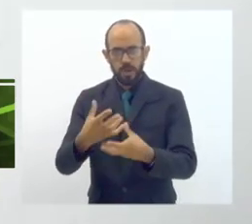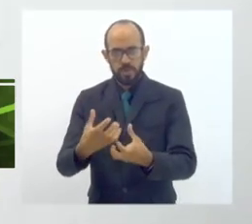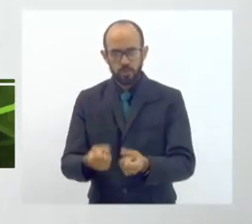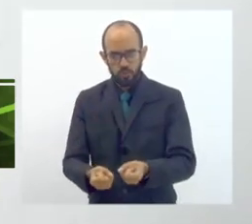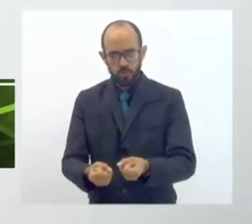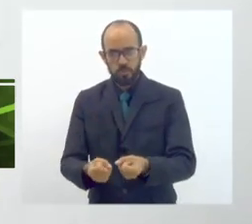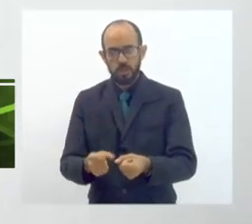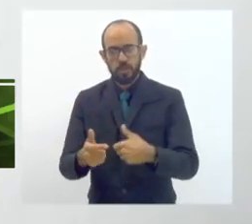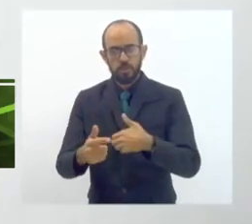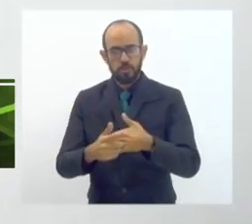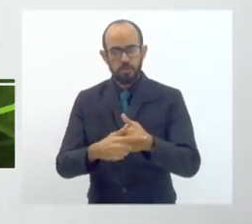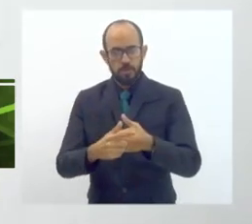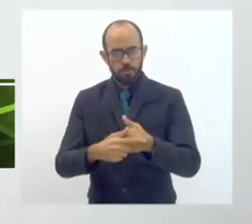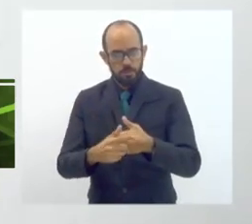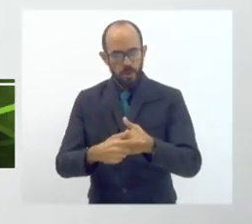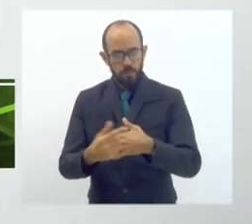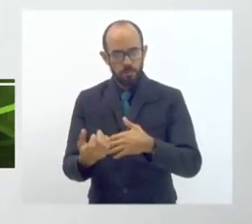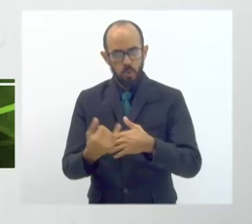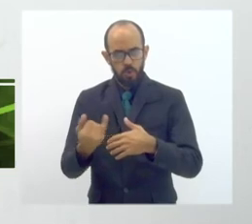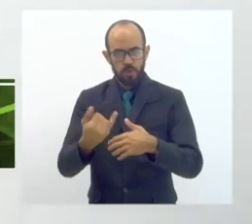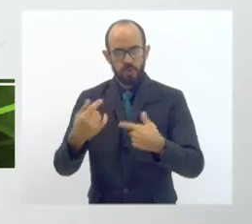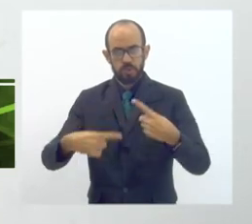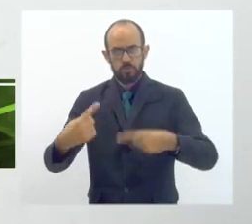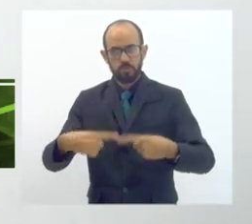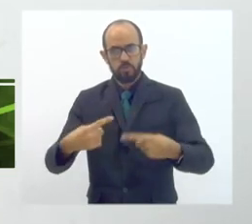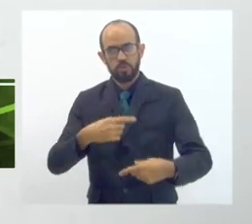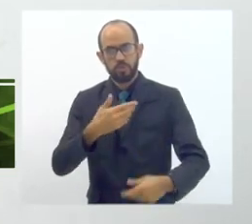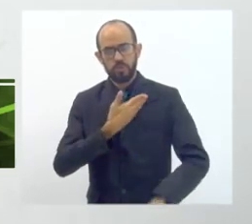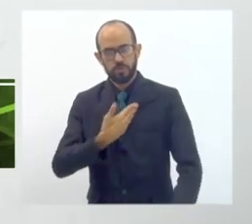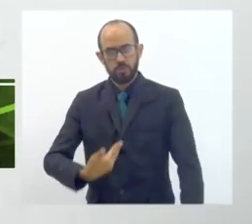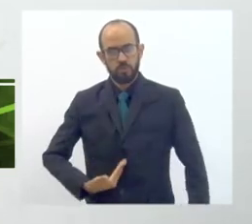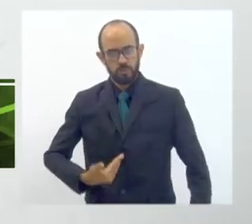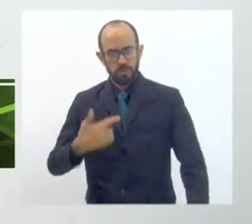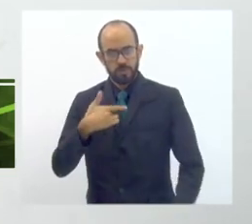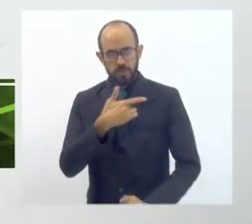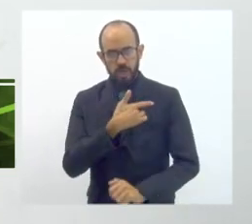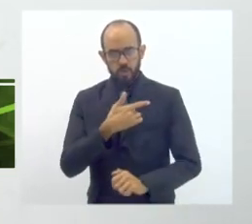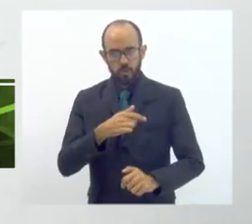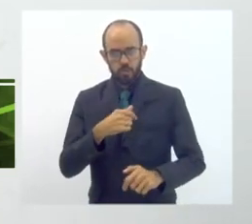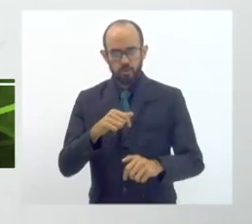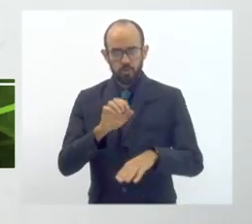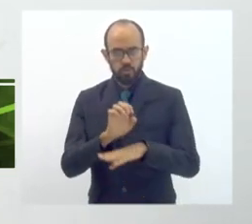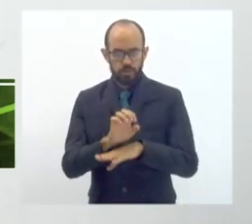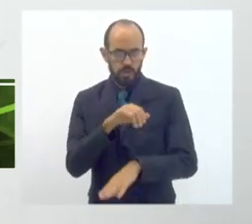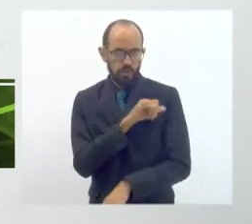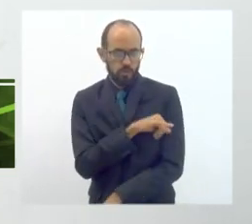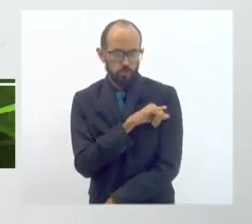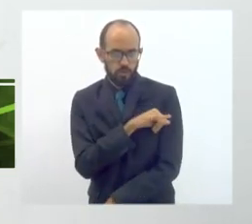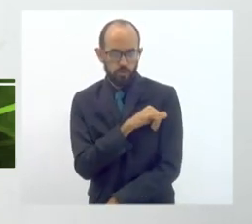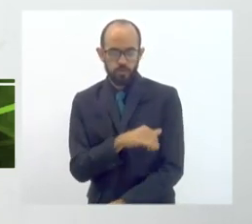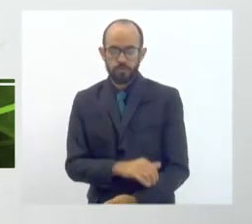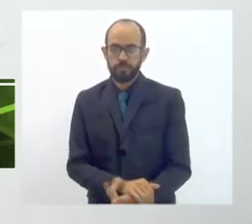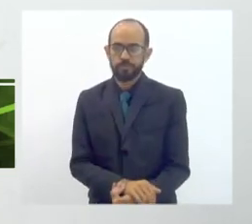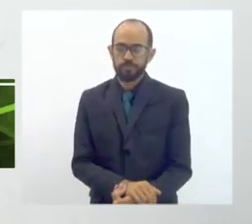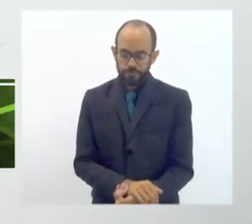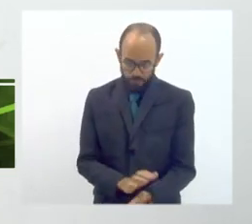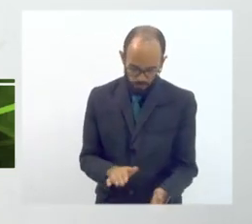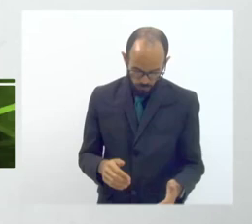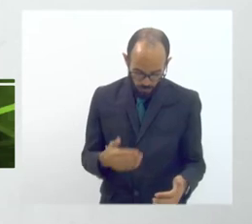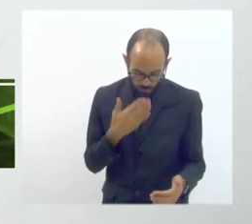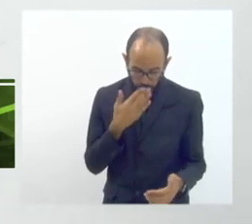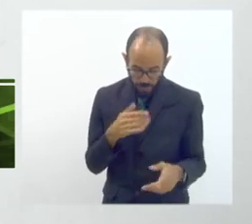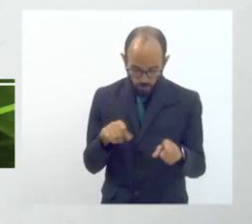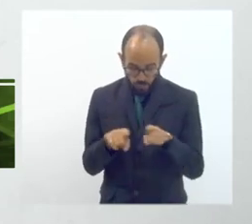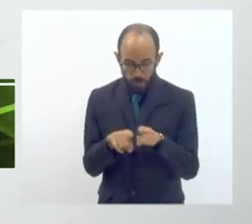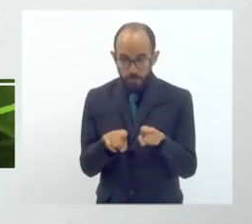os papéis tão importantes das políticas públicas de saúde que estão no nosso estado. E aqui eu venho fazer um pedido